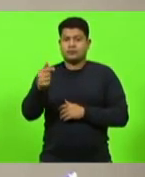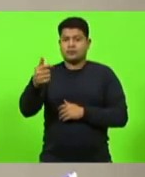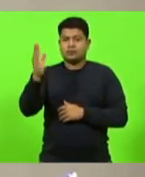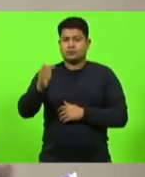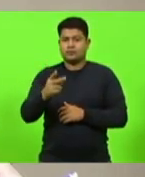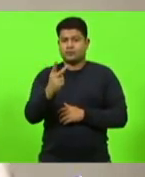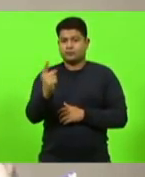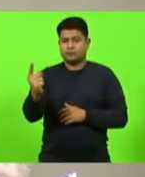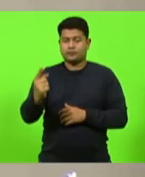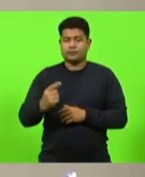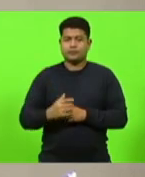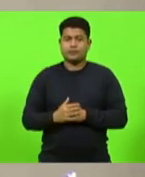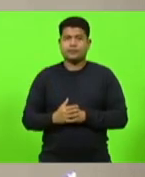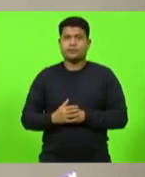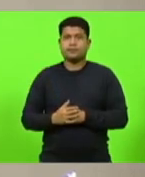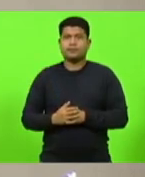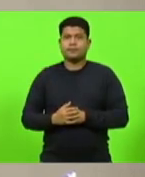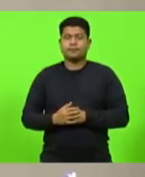49.7/2021,